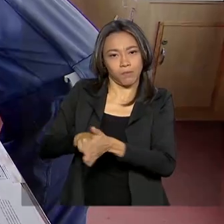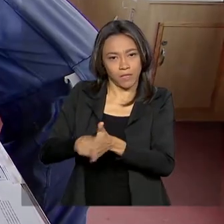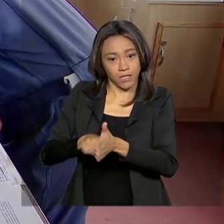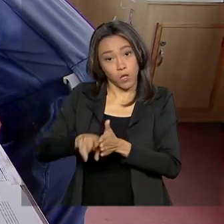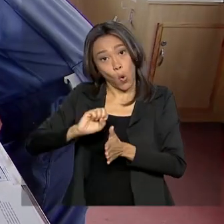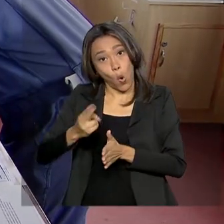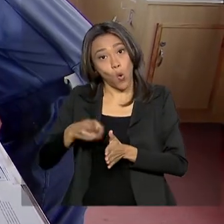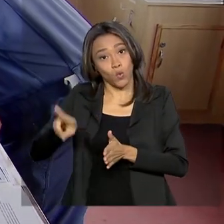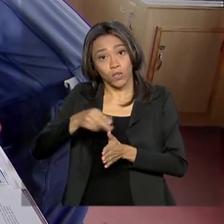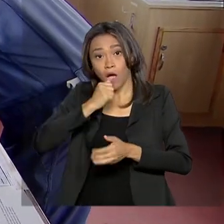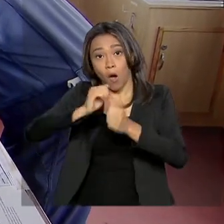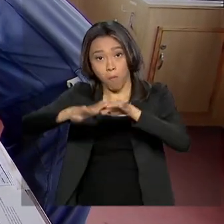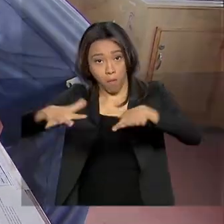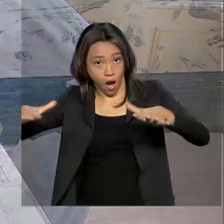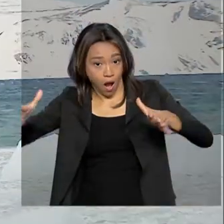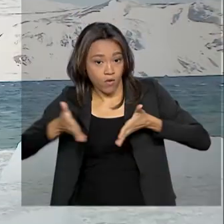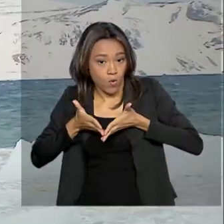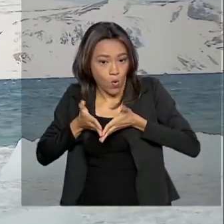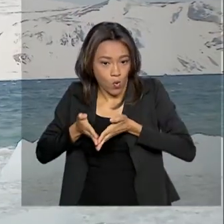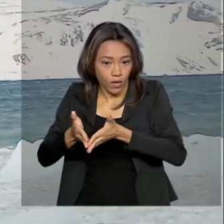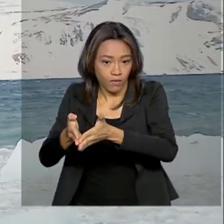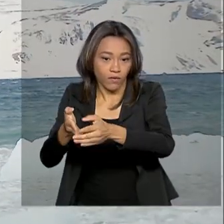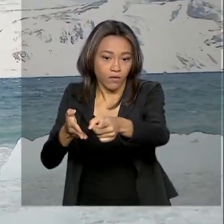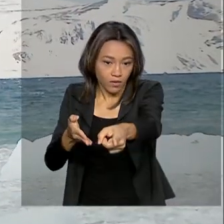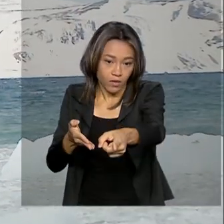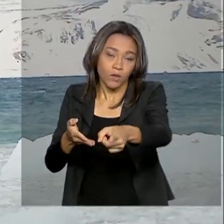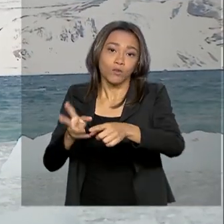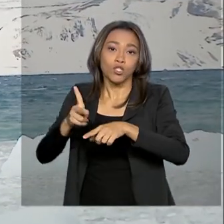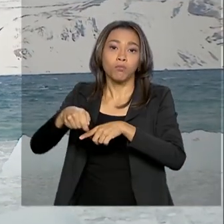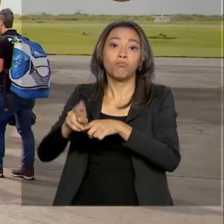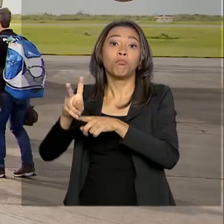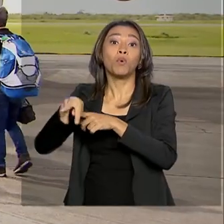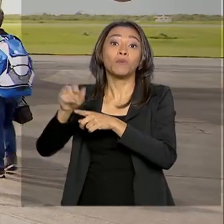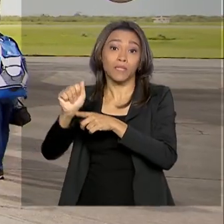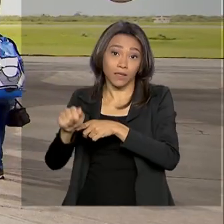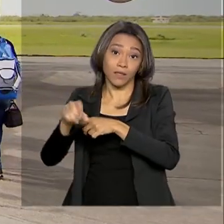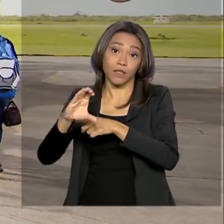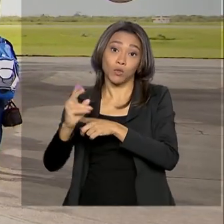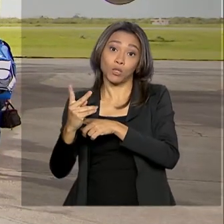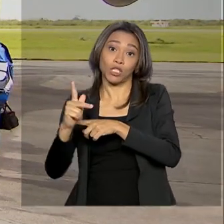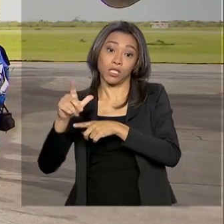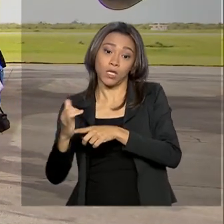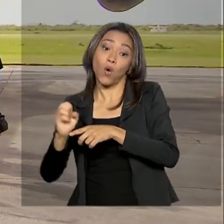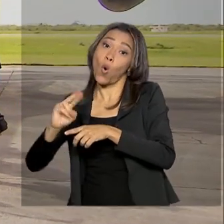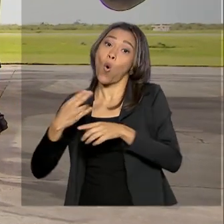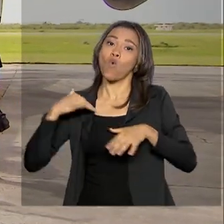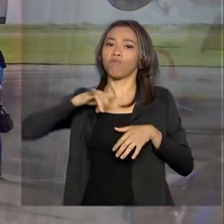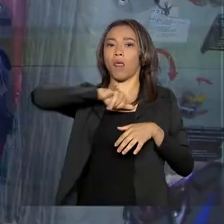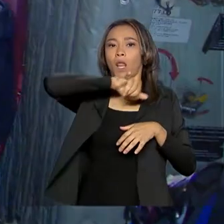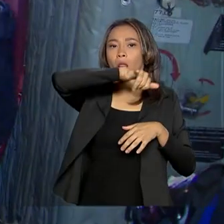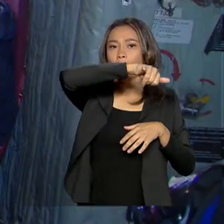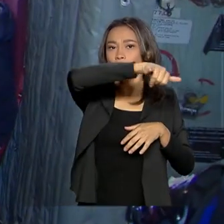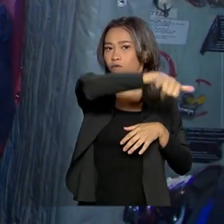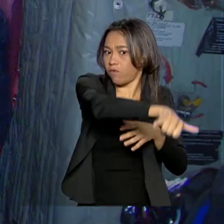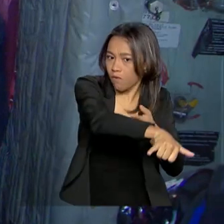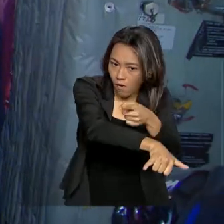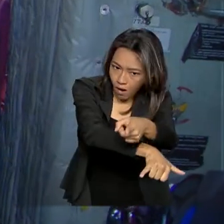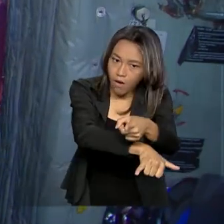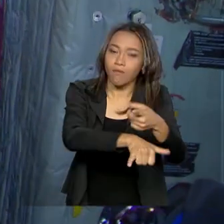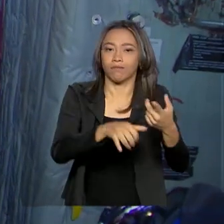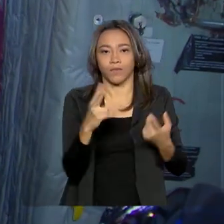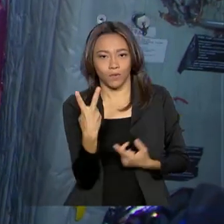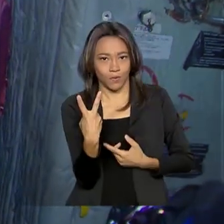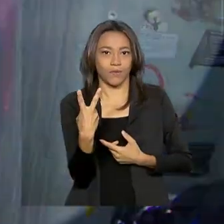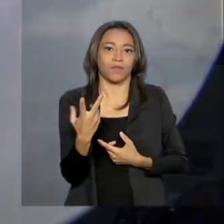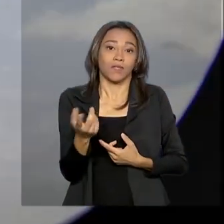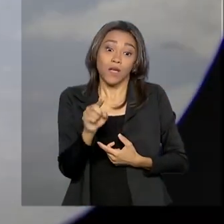pelo mar em um navio da Marinha, que parte de Punta Arenas, no Chile, ou voar até o continente gelado no Hércules, da Força Aérea,